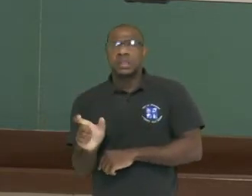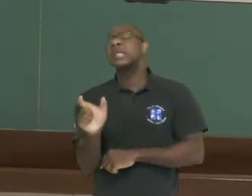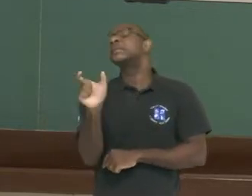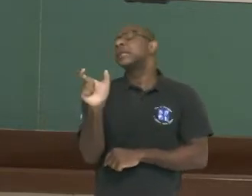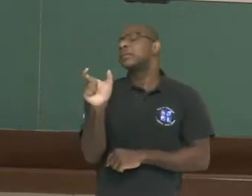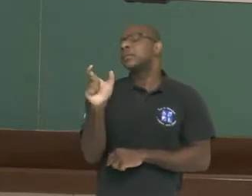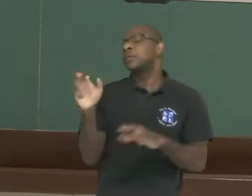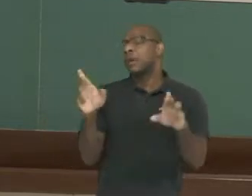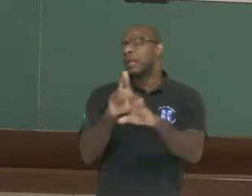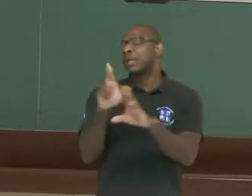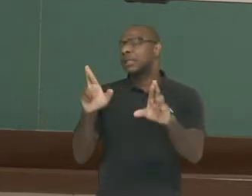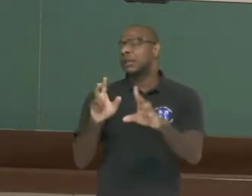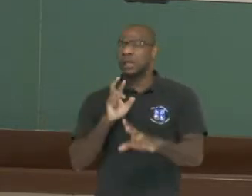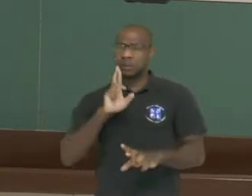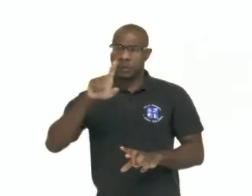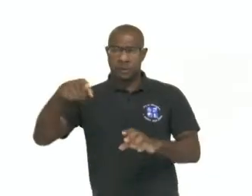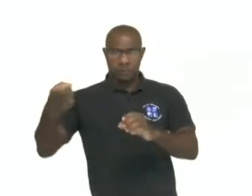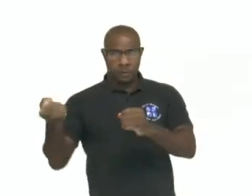com vocês.